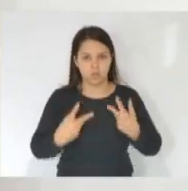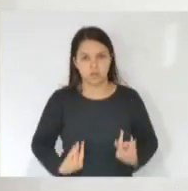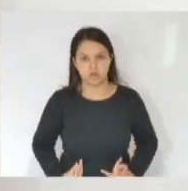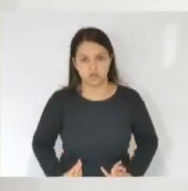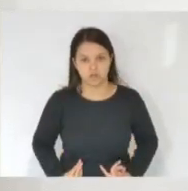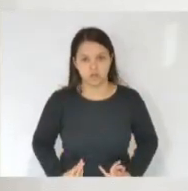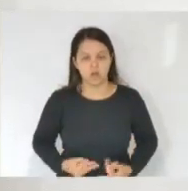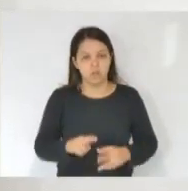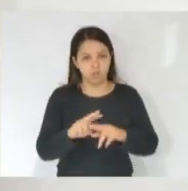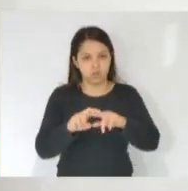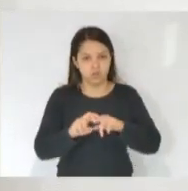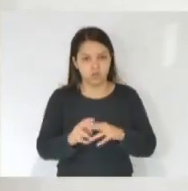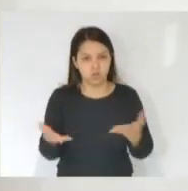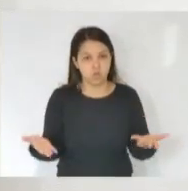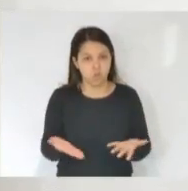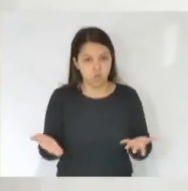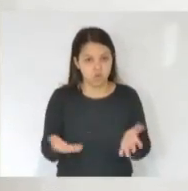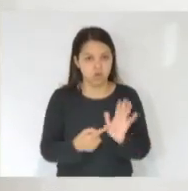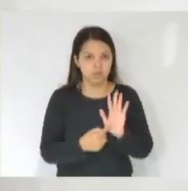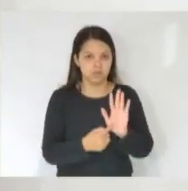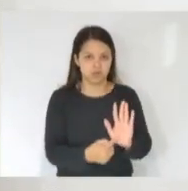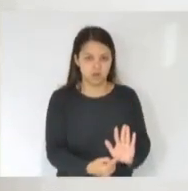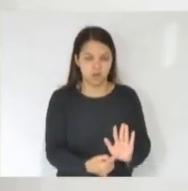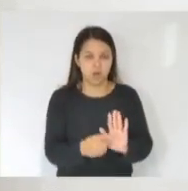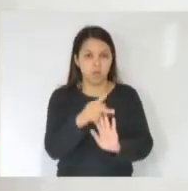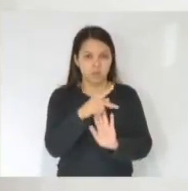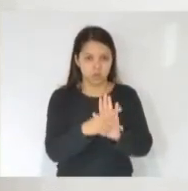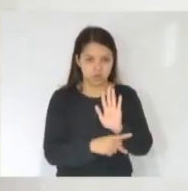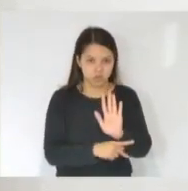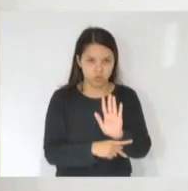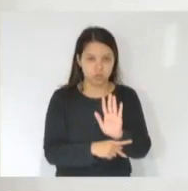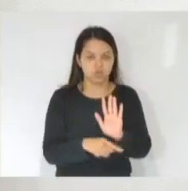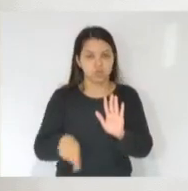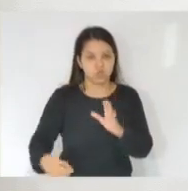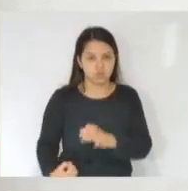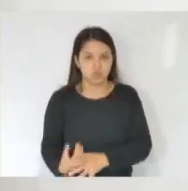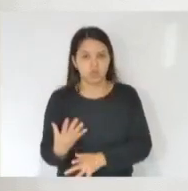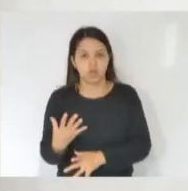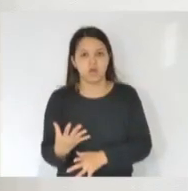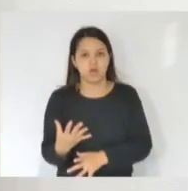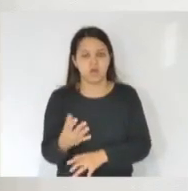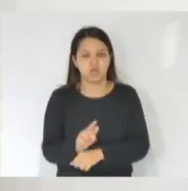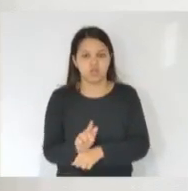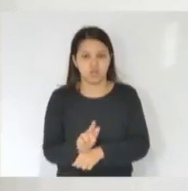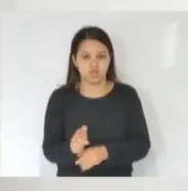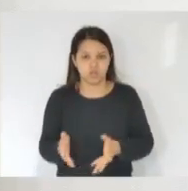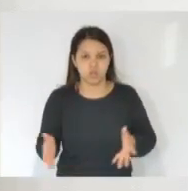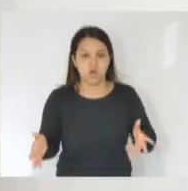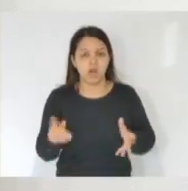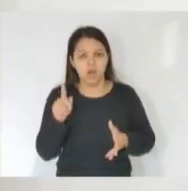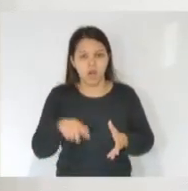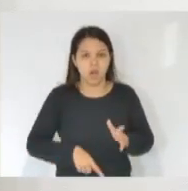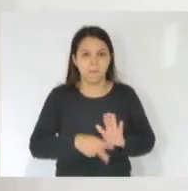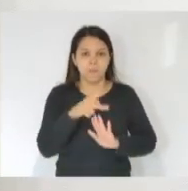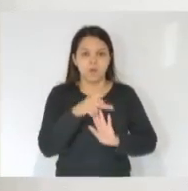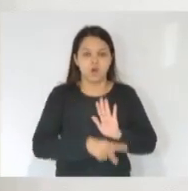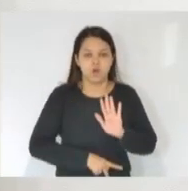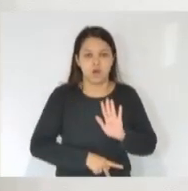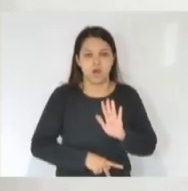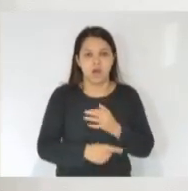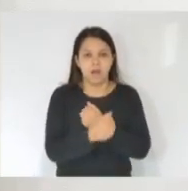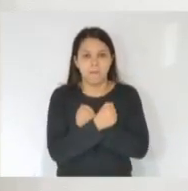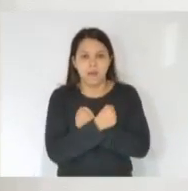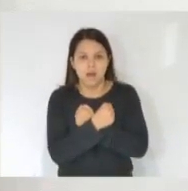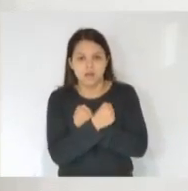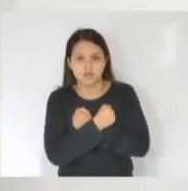apresentando um dos projetos que nós implementamos em nossa gestão, que se chama o Projeto Abraço. Começamos, em primeiro